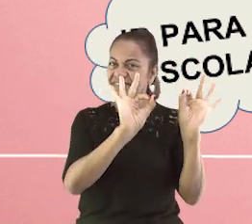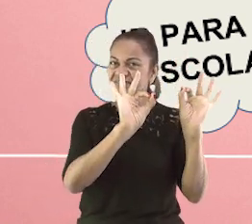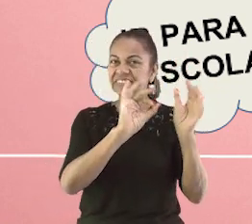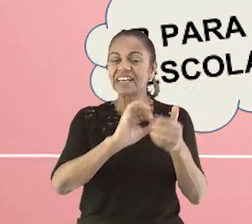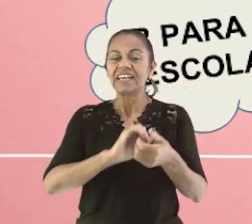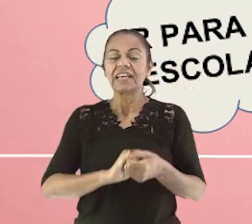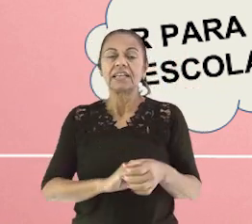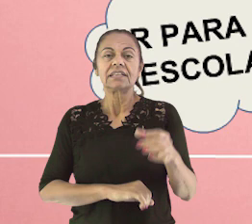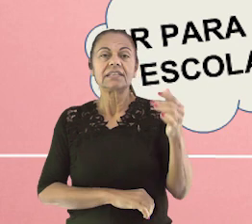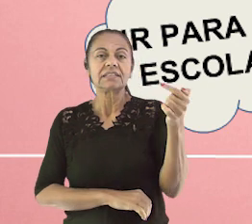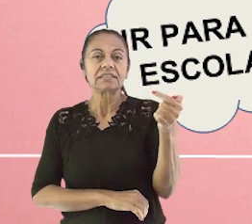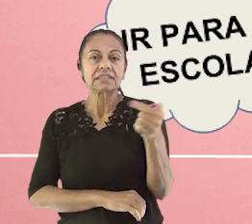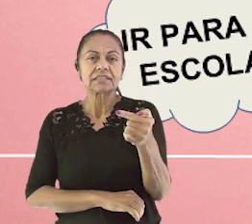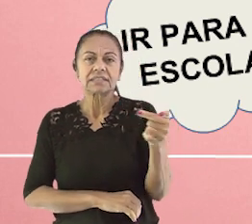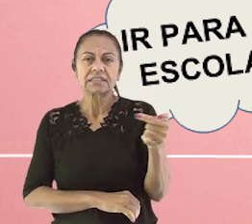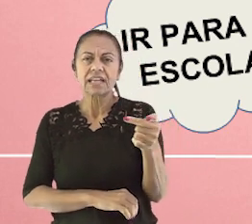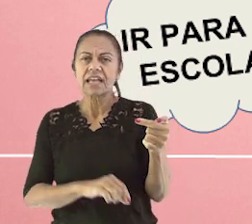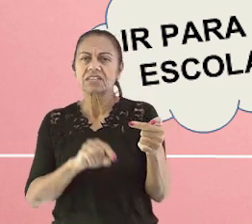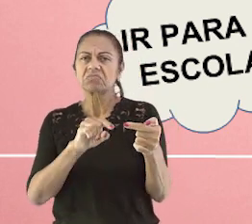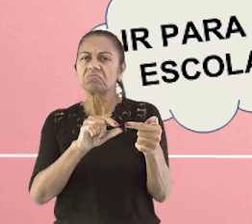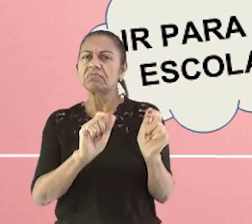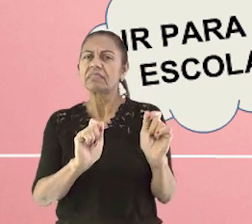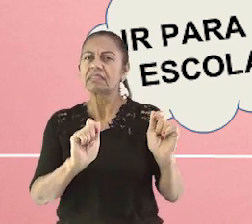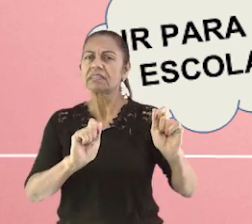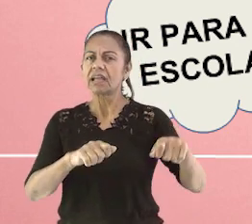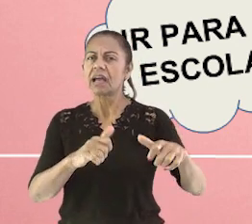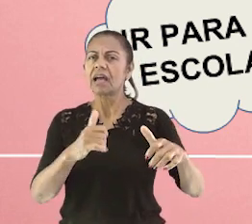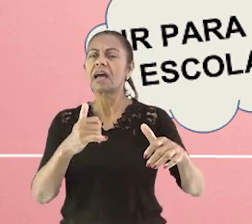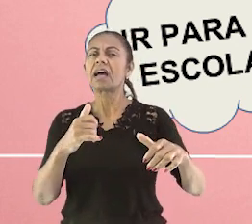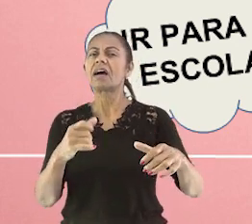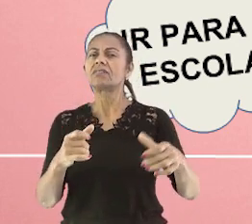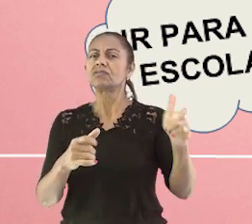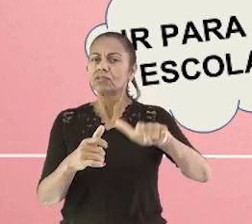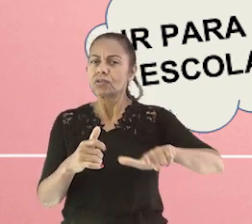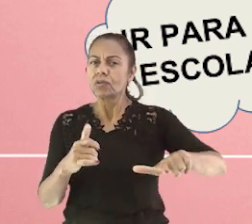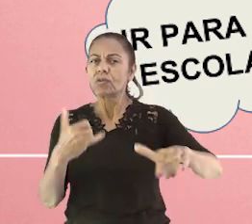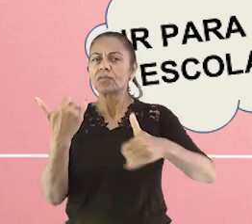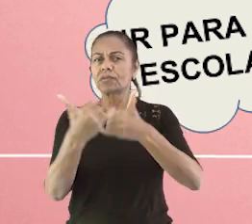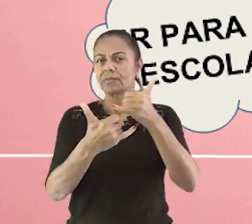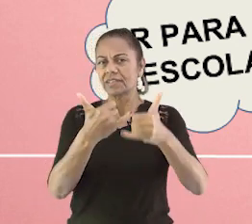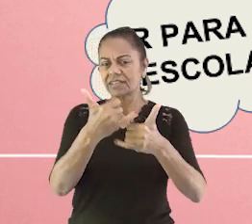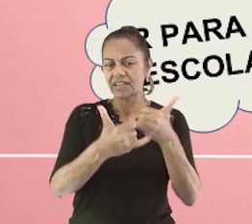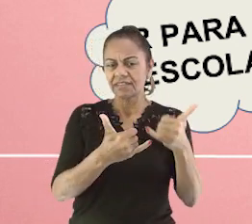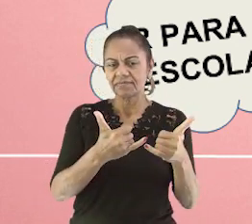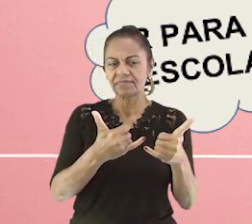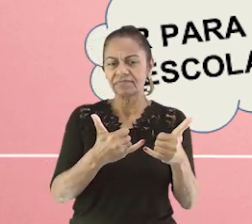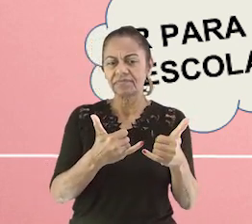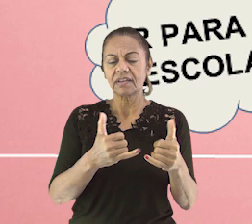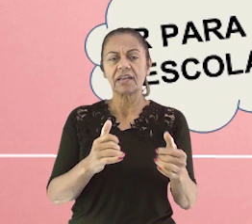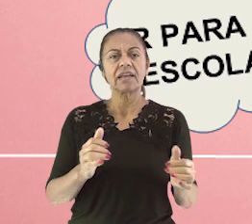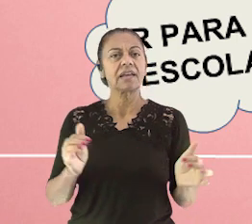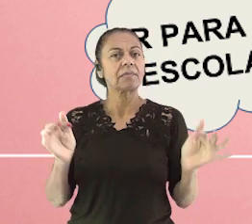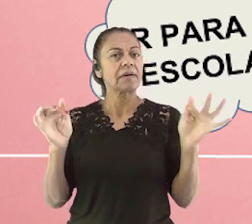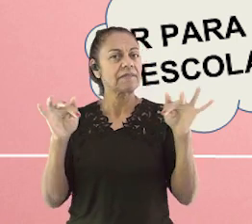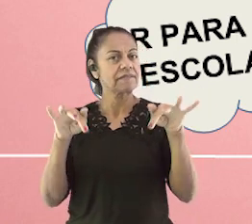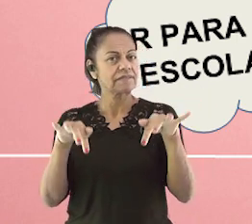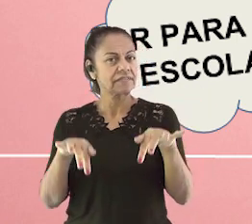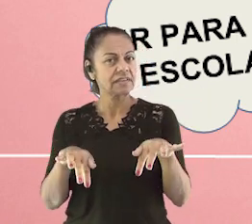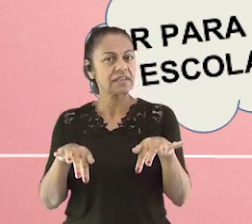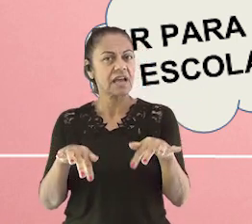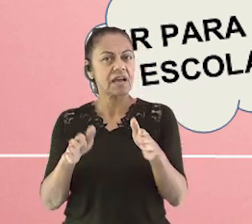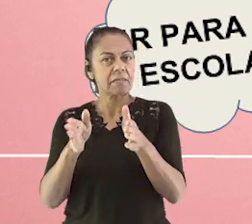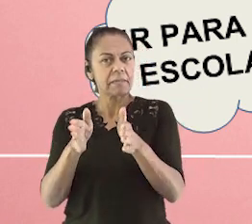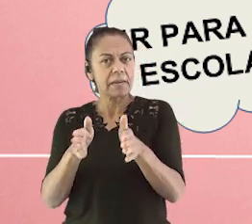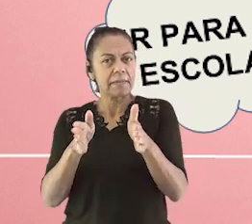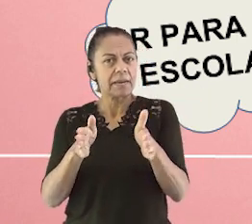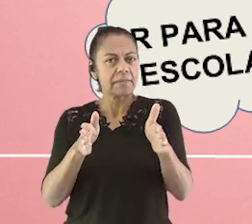sétimo, podemos brincar novamente. O que, que vocês acham? Ótimo, né? E por fim, para